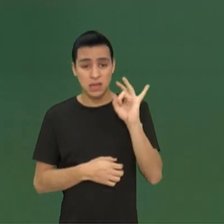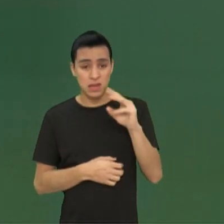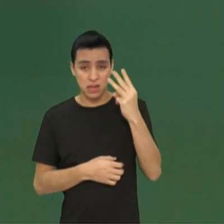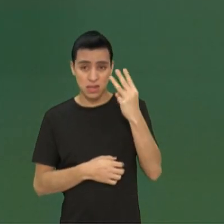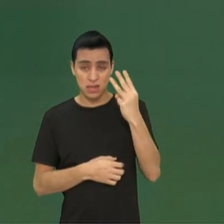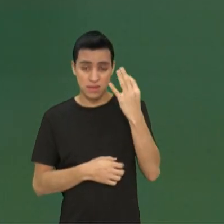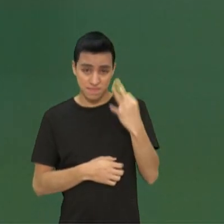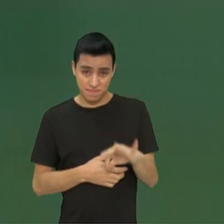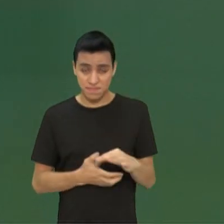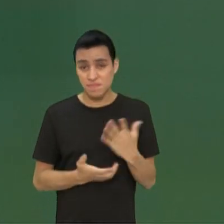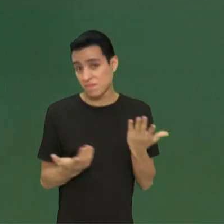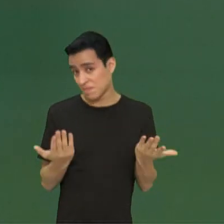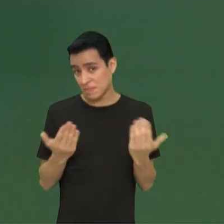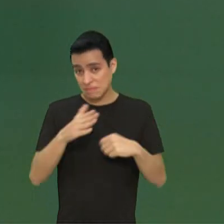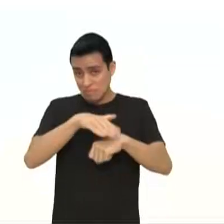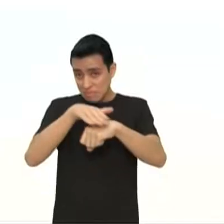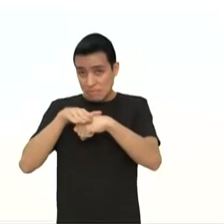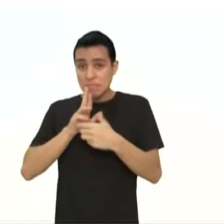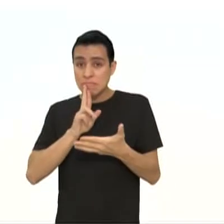3. Faz aí.